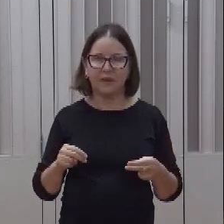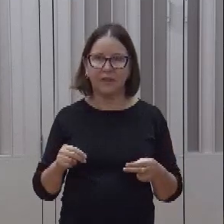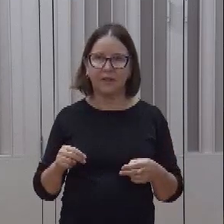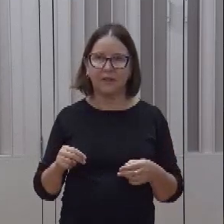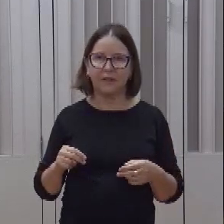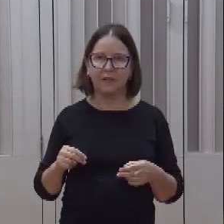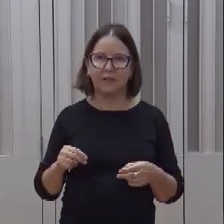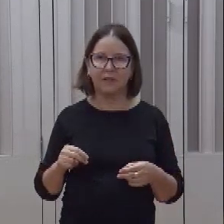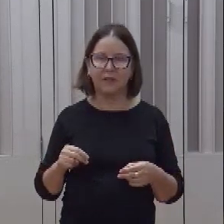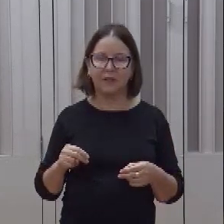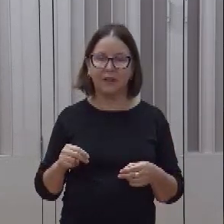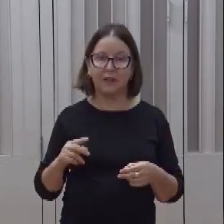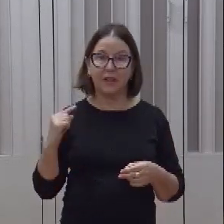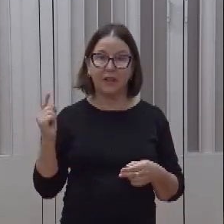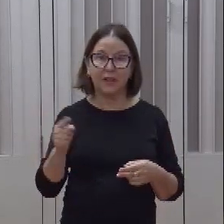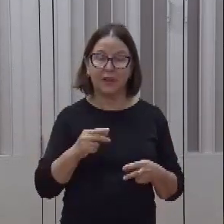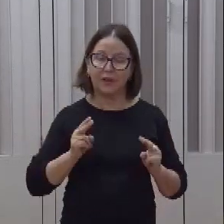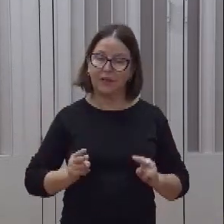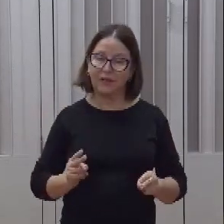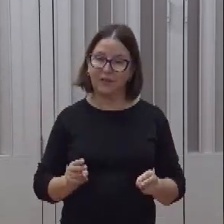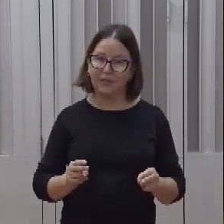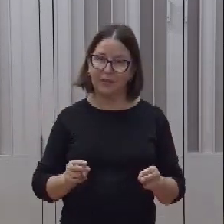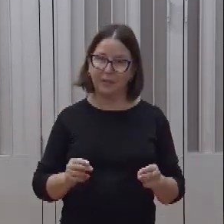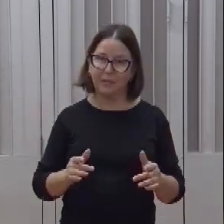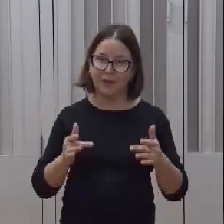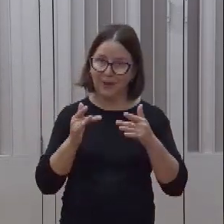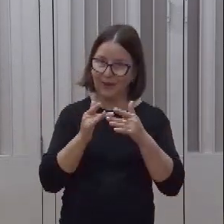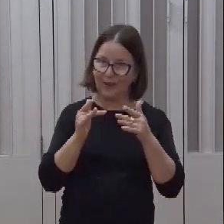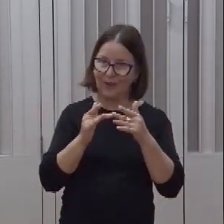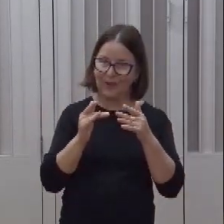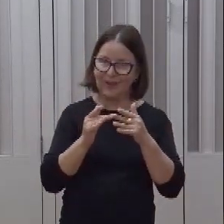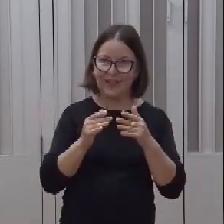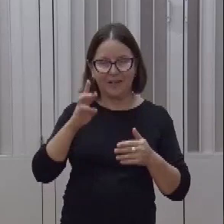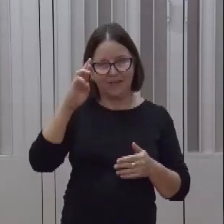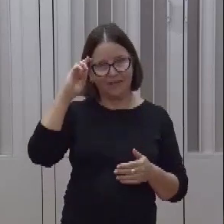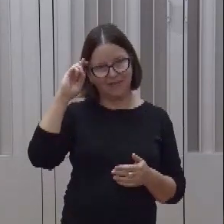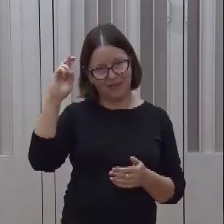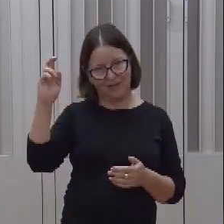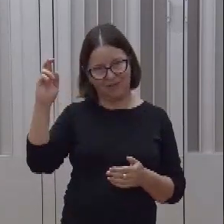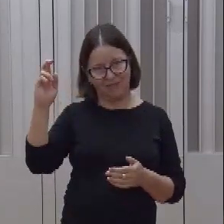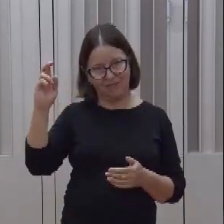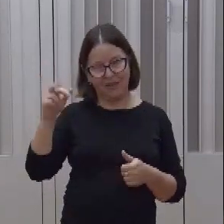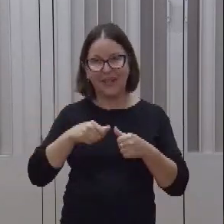em contato com Ele. Isso é o que significa